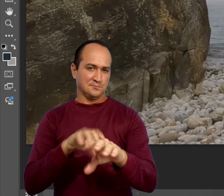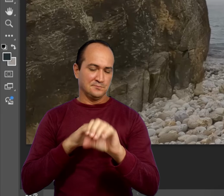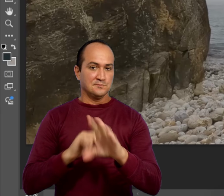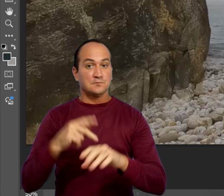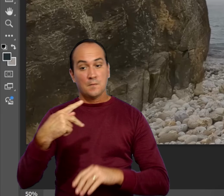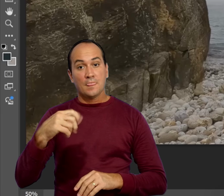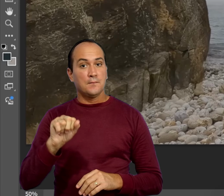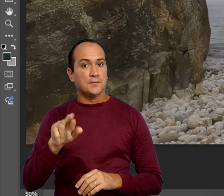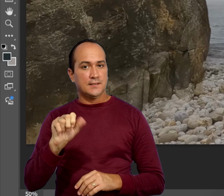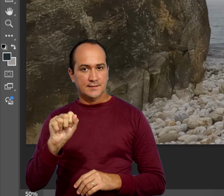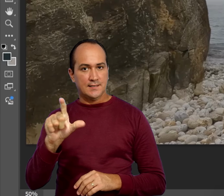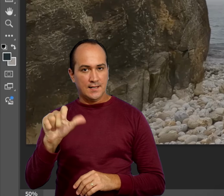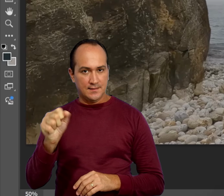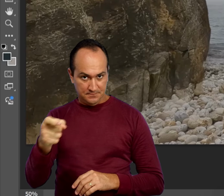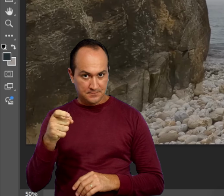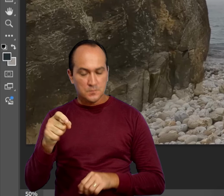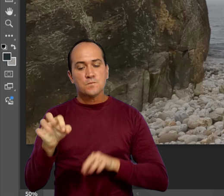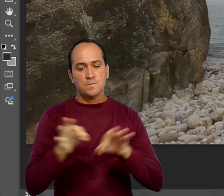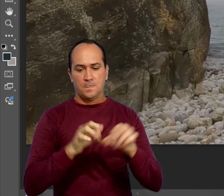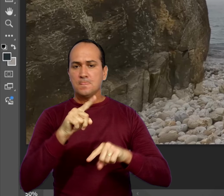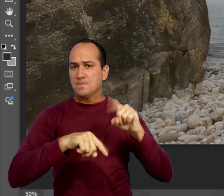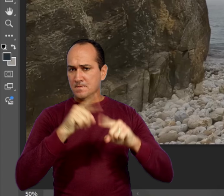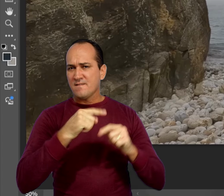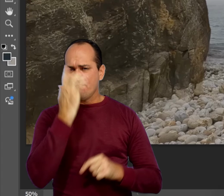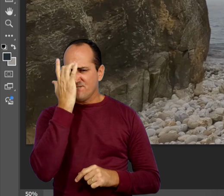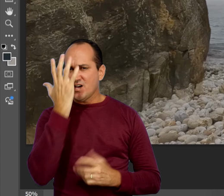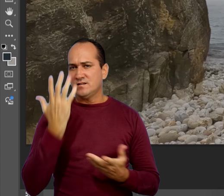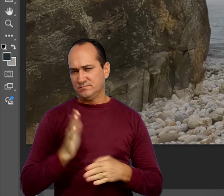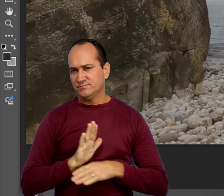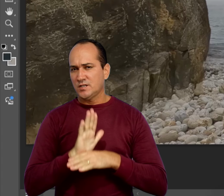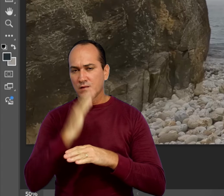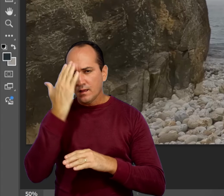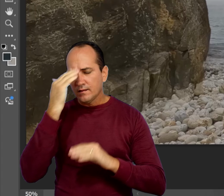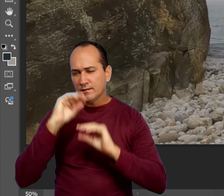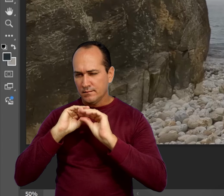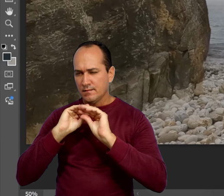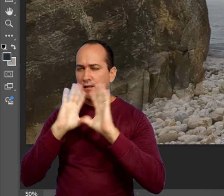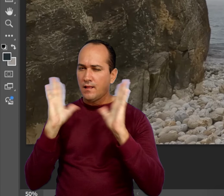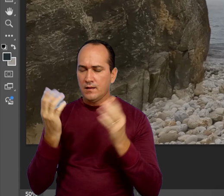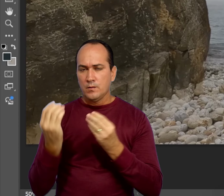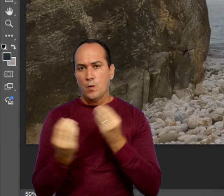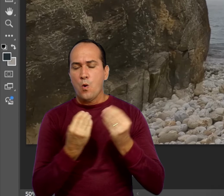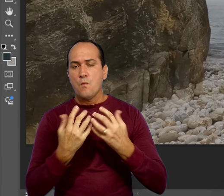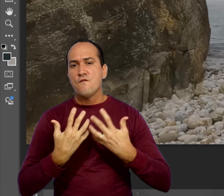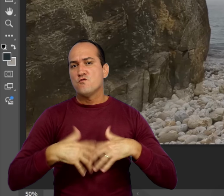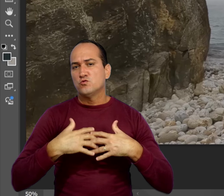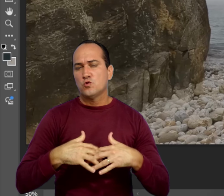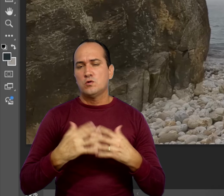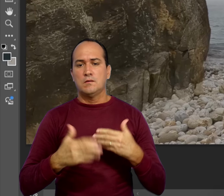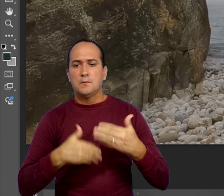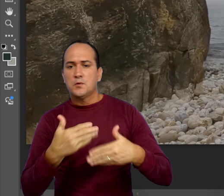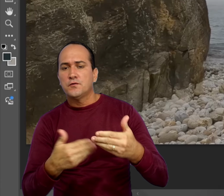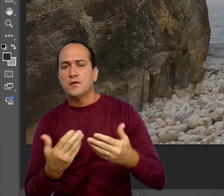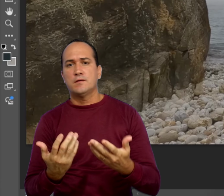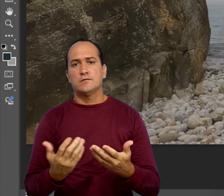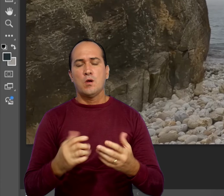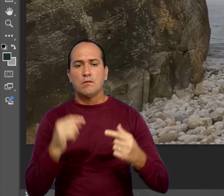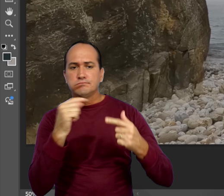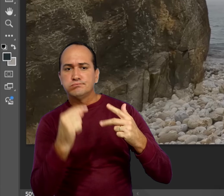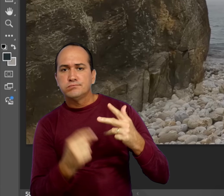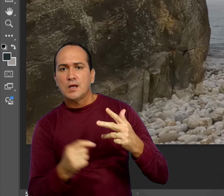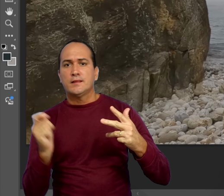Para essa aula do Parallax, eu preparei um material para vocês bem interessante para facilitar a compreensão de como funciona esse